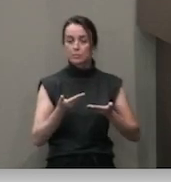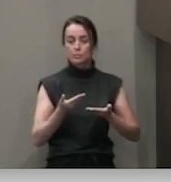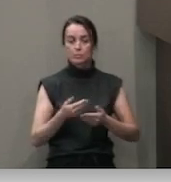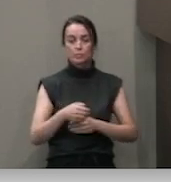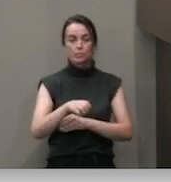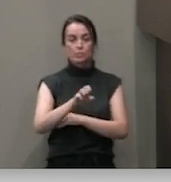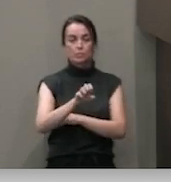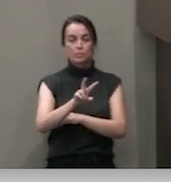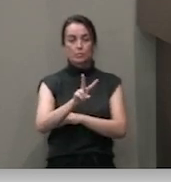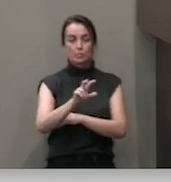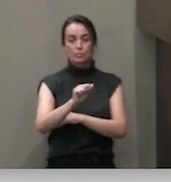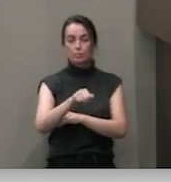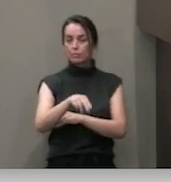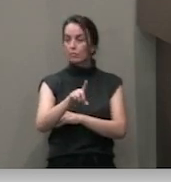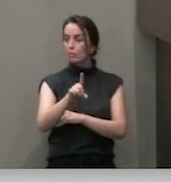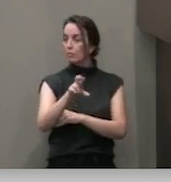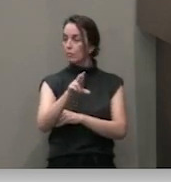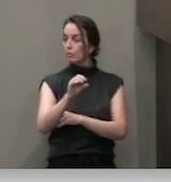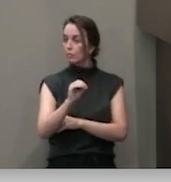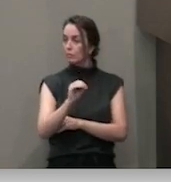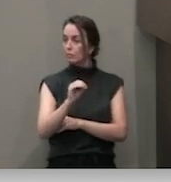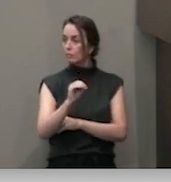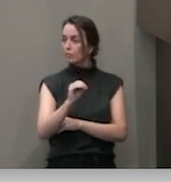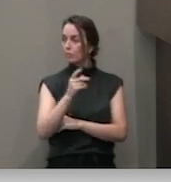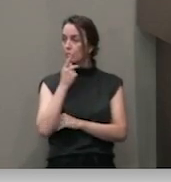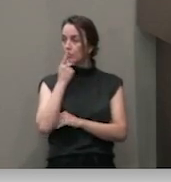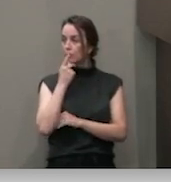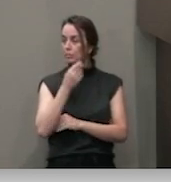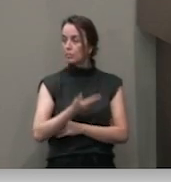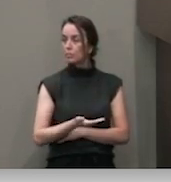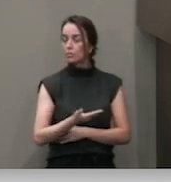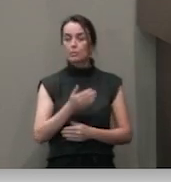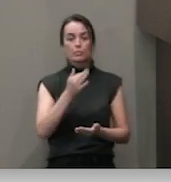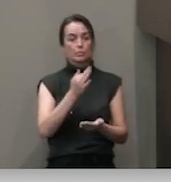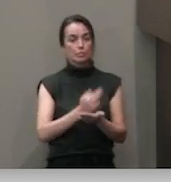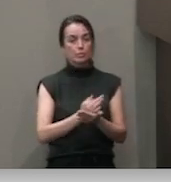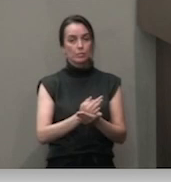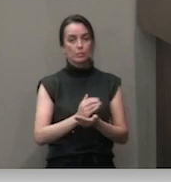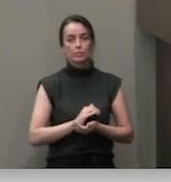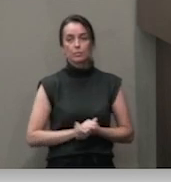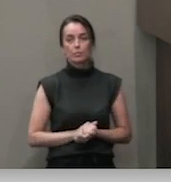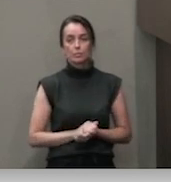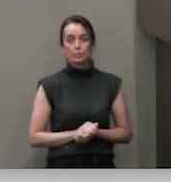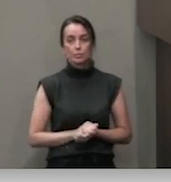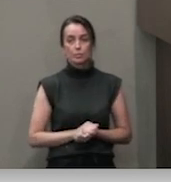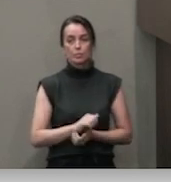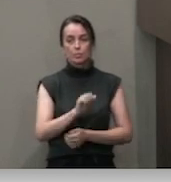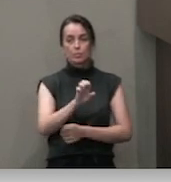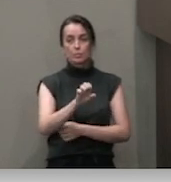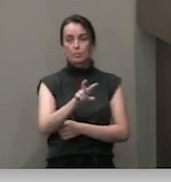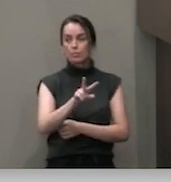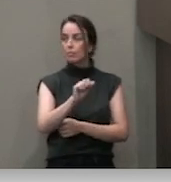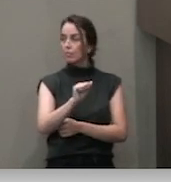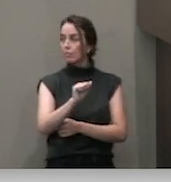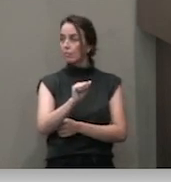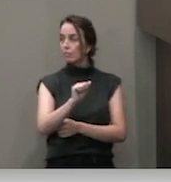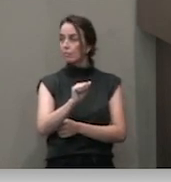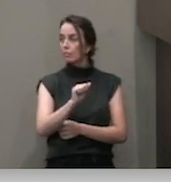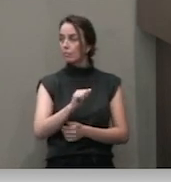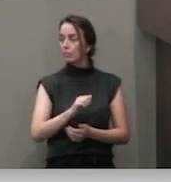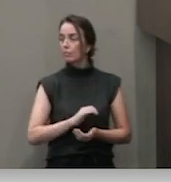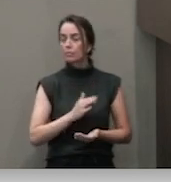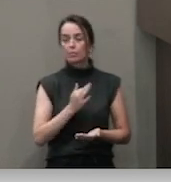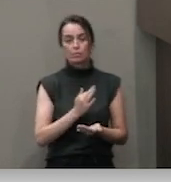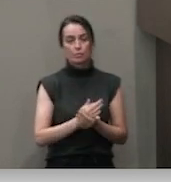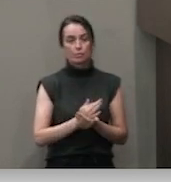Santos Meirelles para fazer uso da sua fala ausente vereadora Eva Valéria lourençato